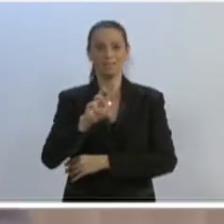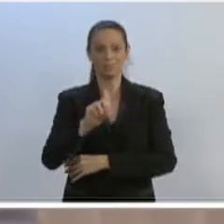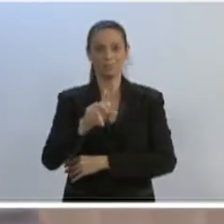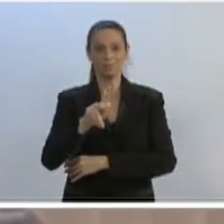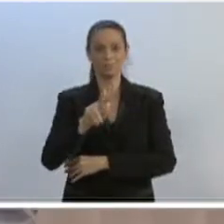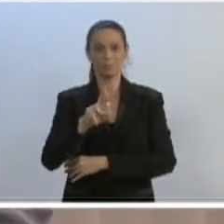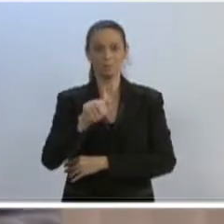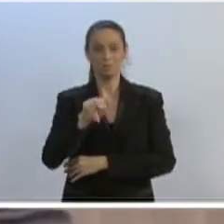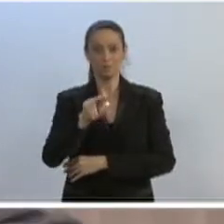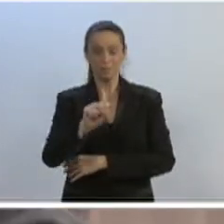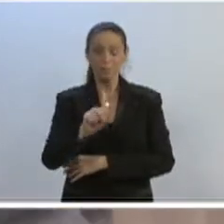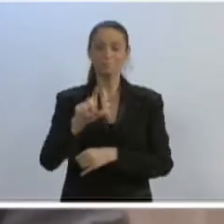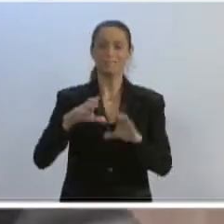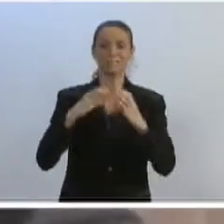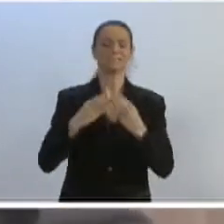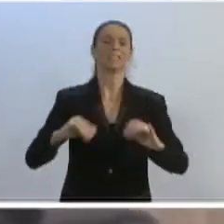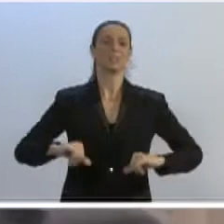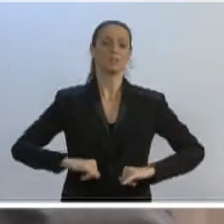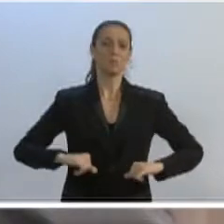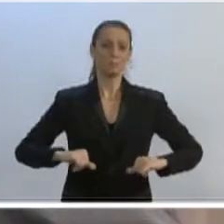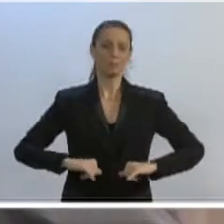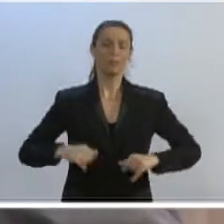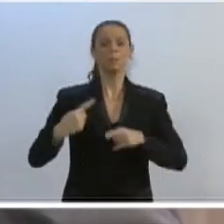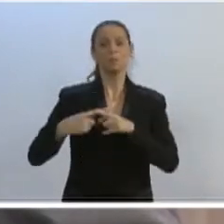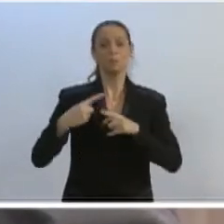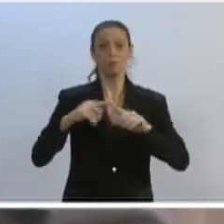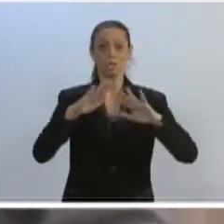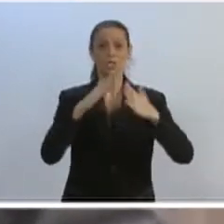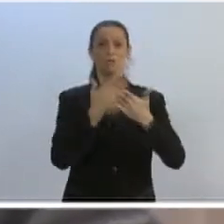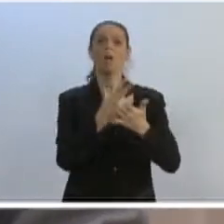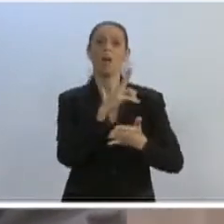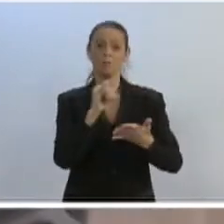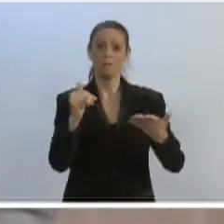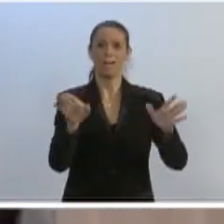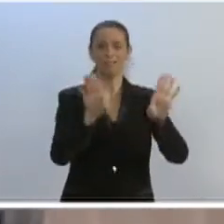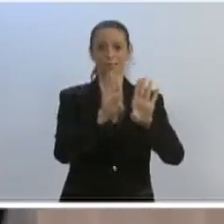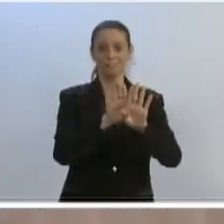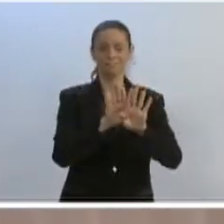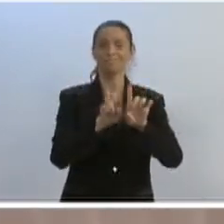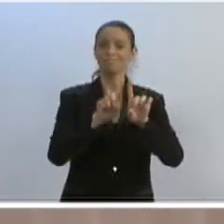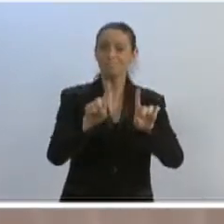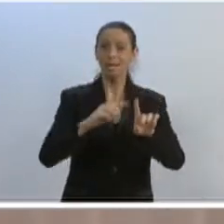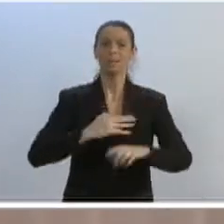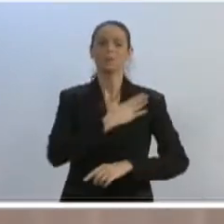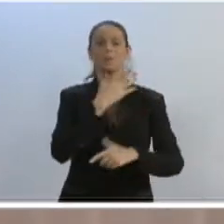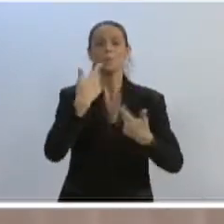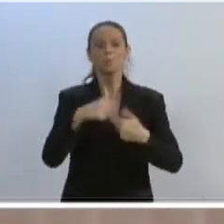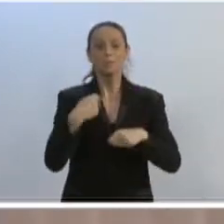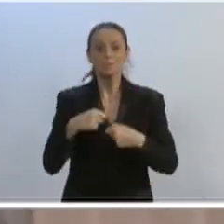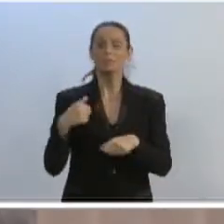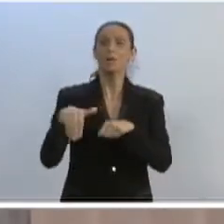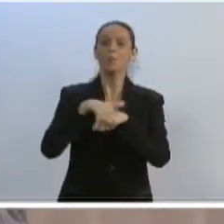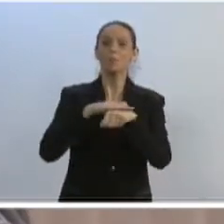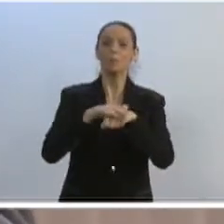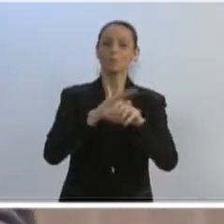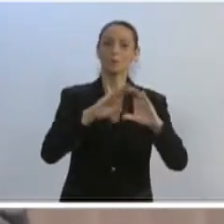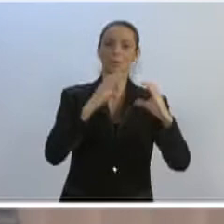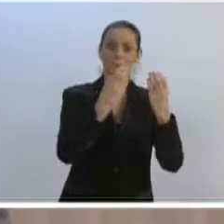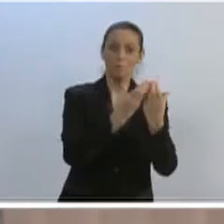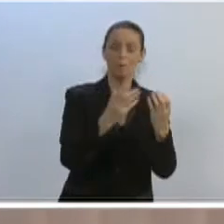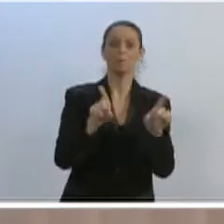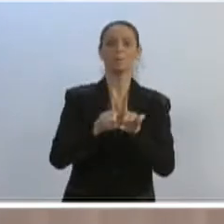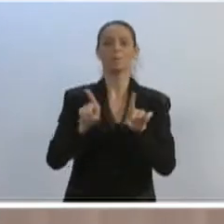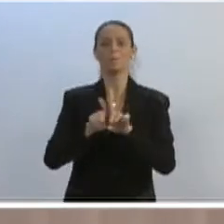é preciso que o governo dialogue com essa comunidade em especial com a comunidade escolar ea comunidade da